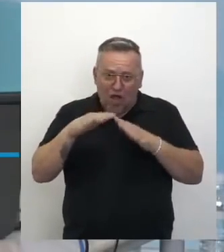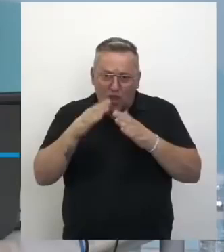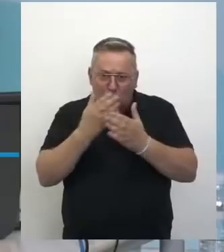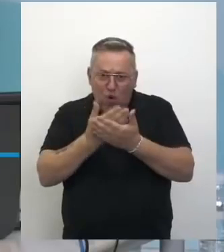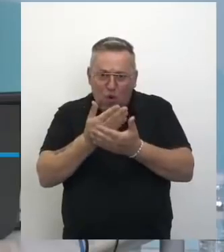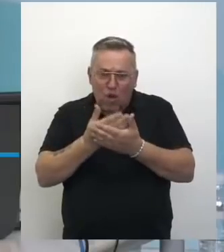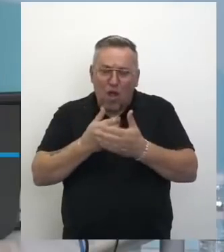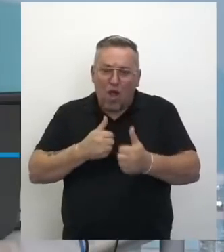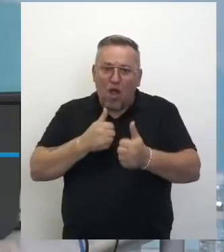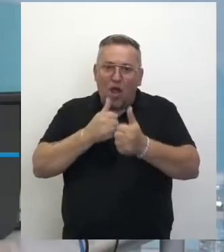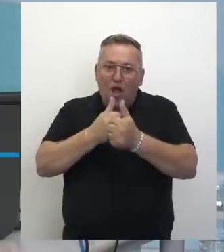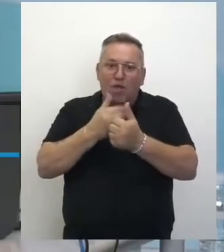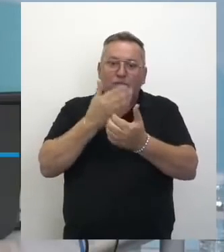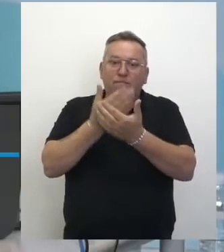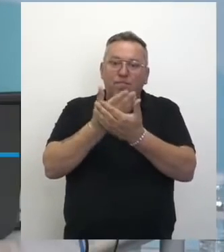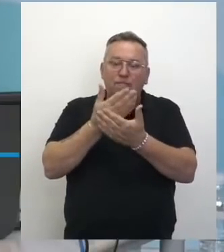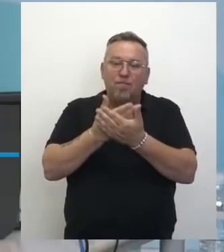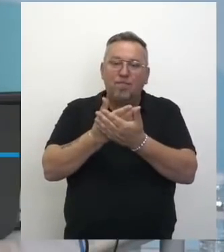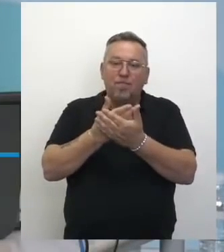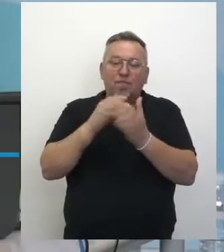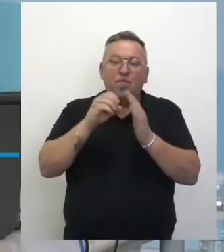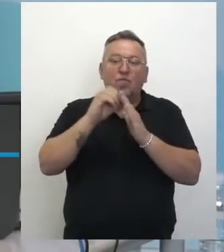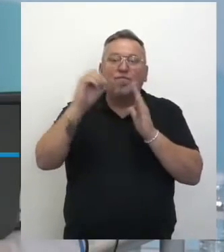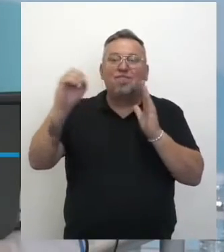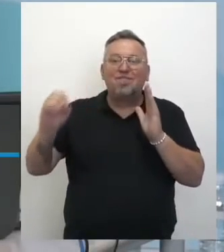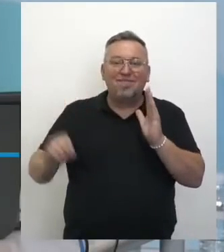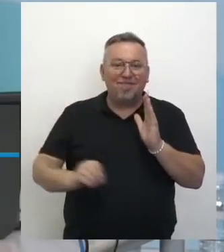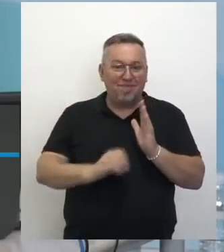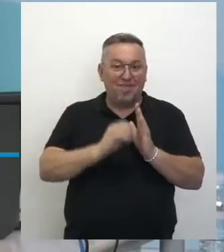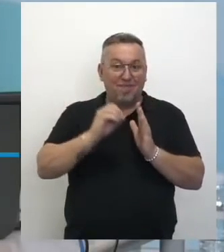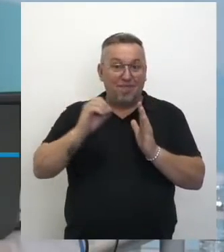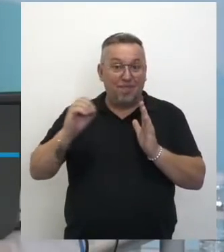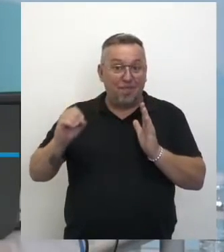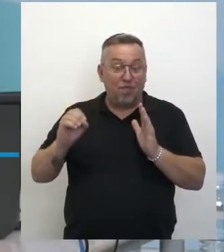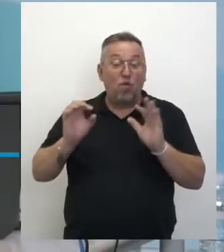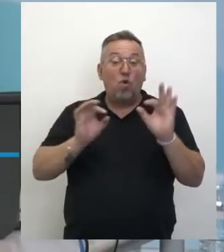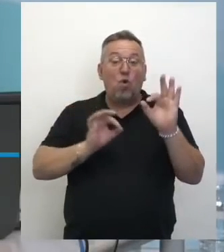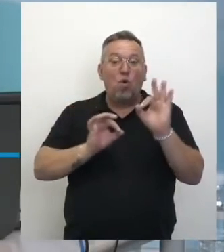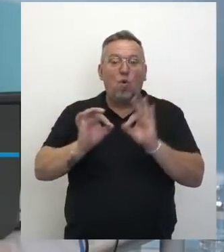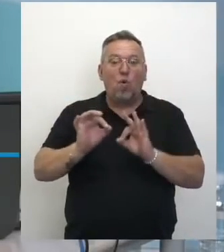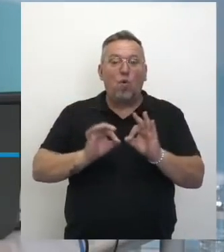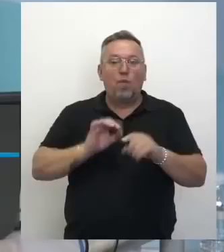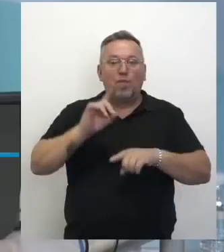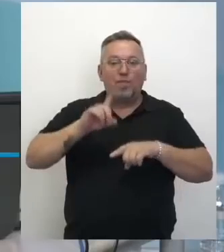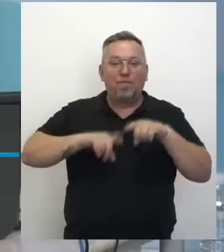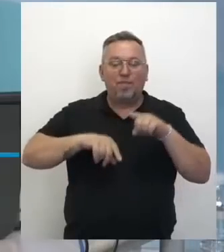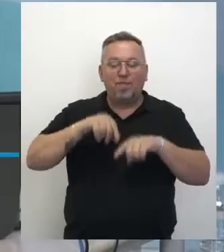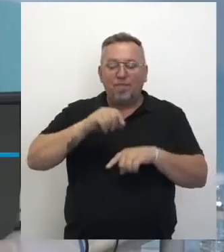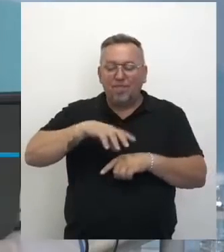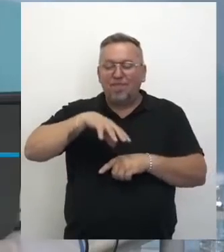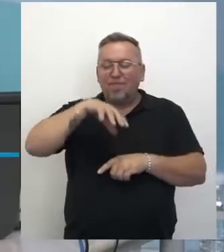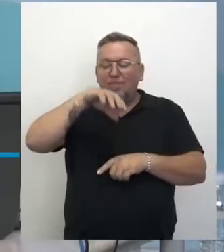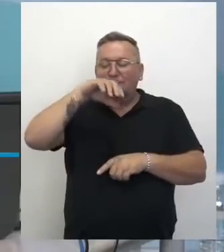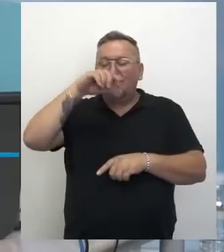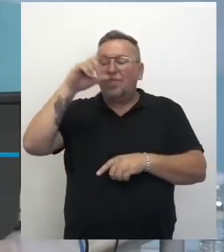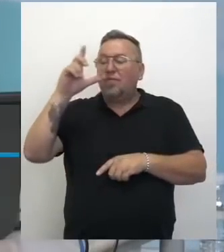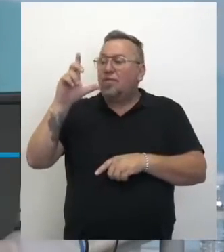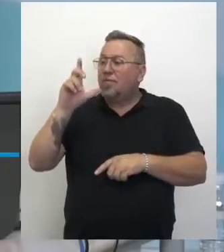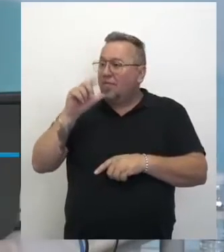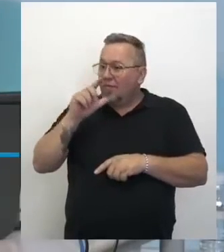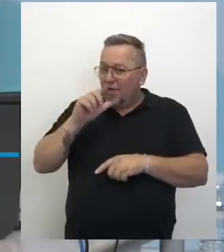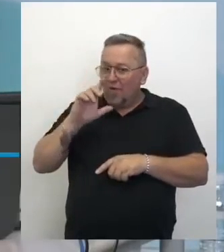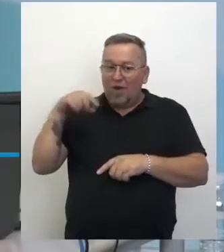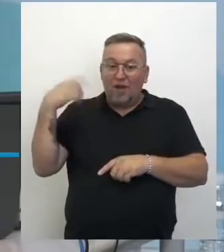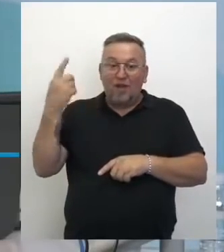também acompanhando as aulas do Centro de Mídias. Já organize o seu material, respira, toma aquela água,